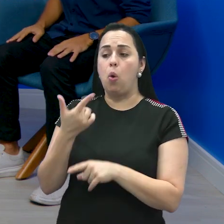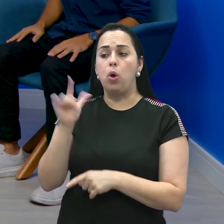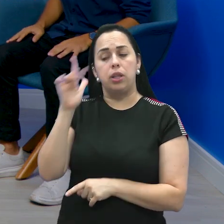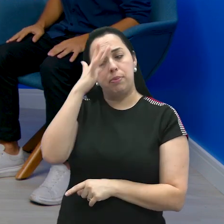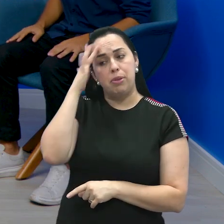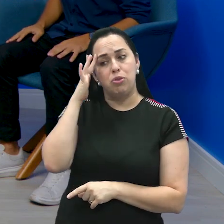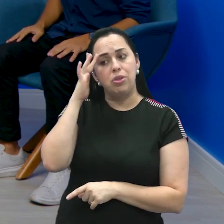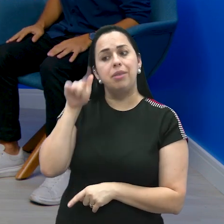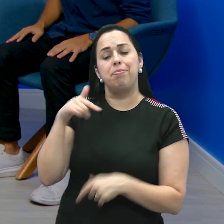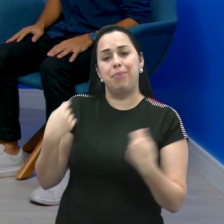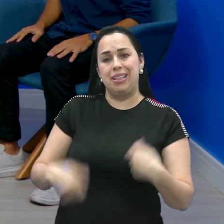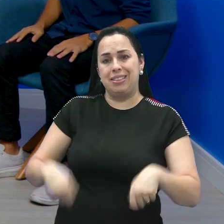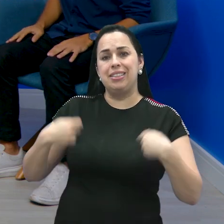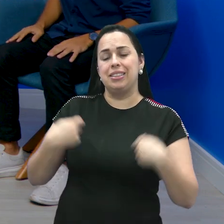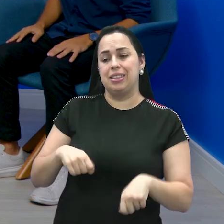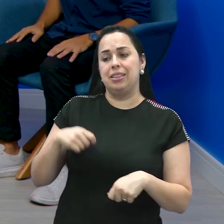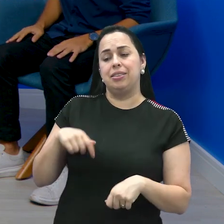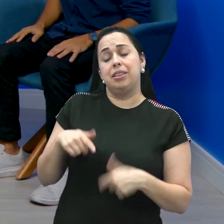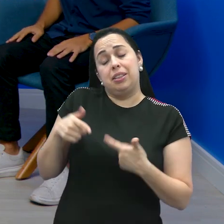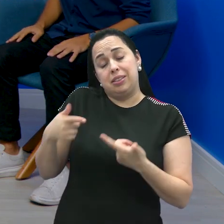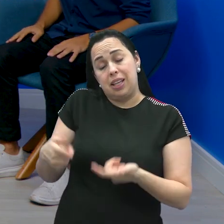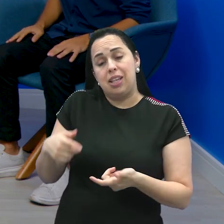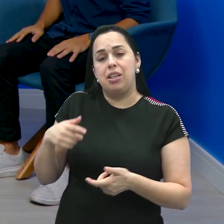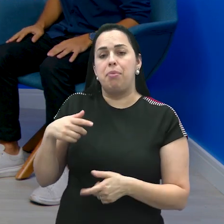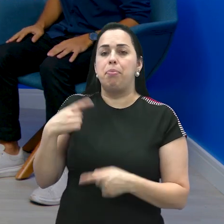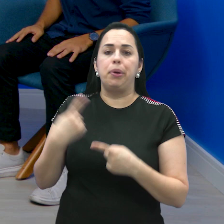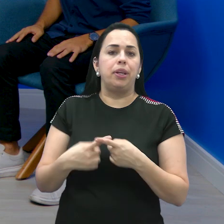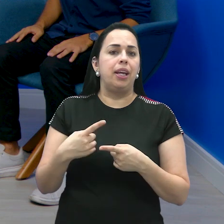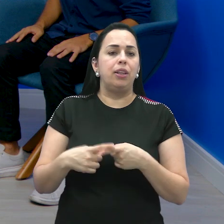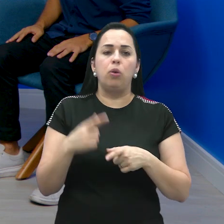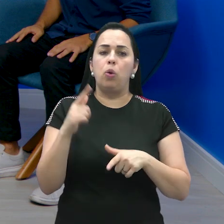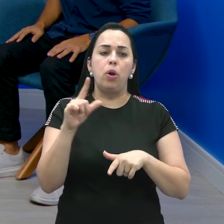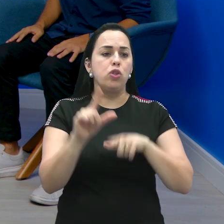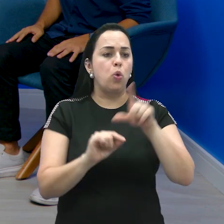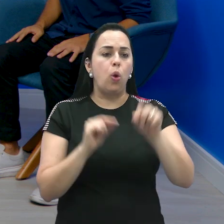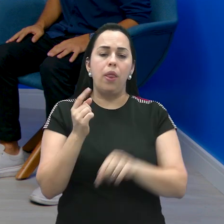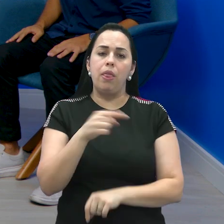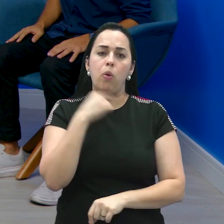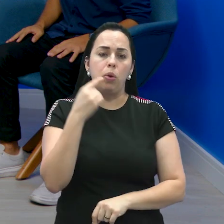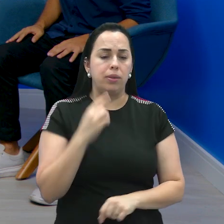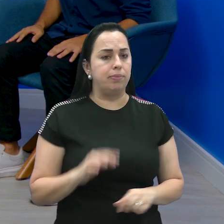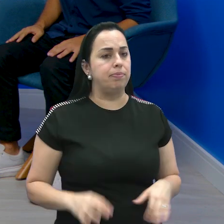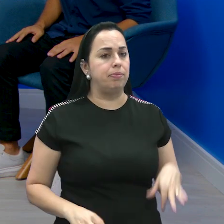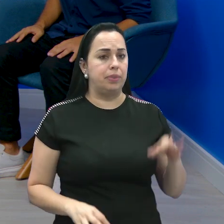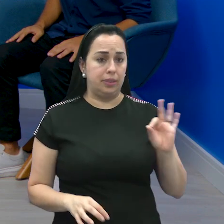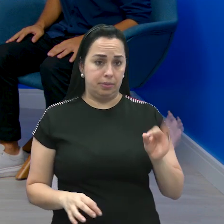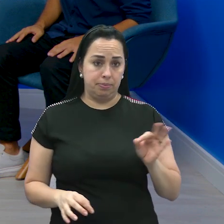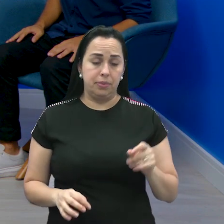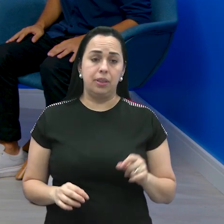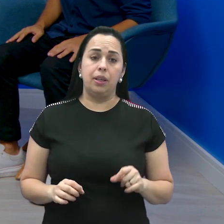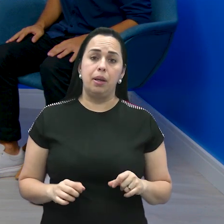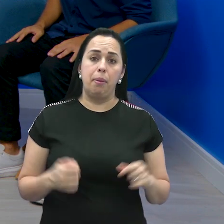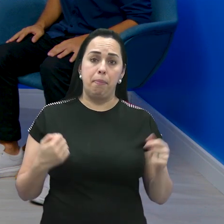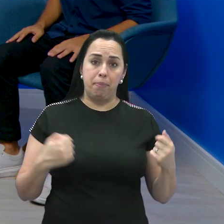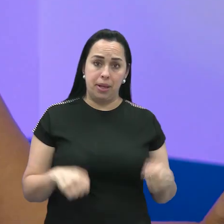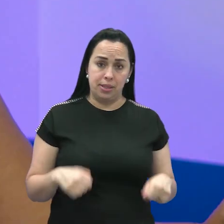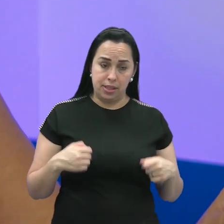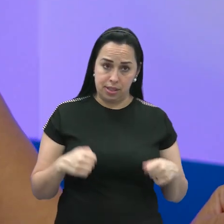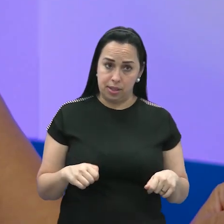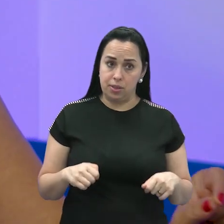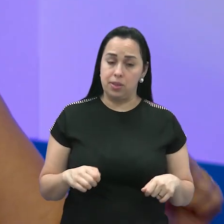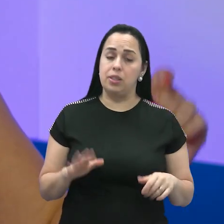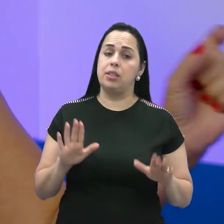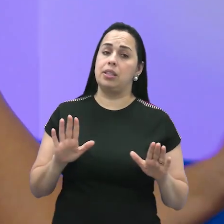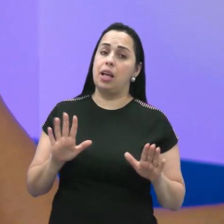pessoas acabam vivendo essa realidade por não ter esse poder de escolha. Sim, exatamente. A gente não pode esquecer de fazer aqui